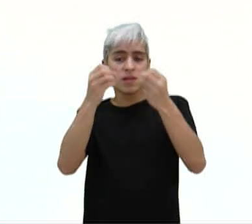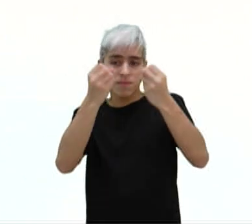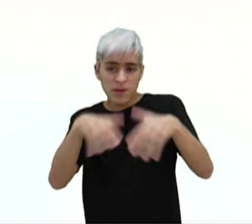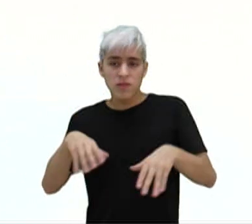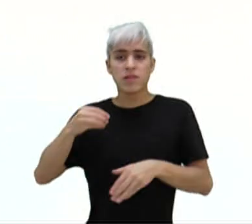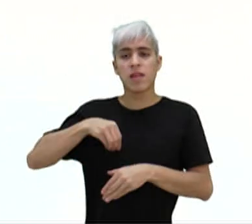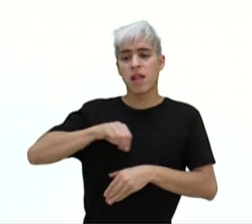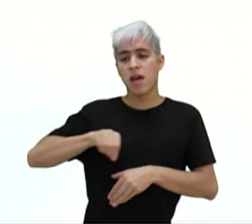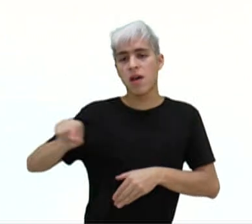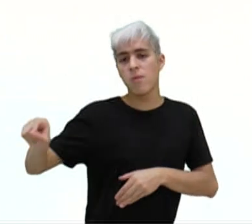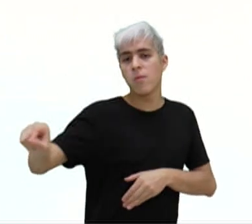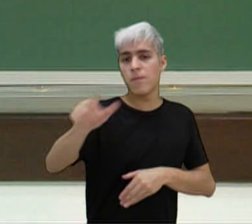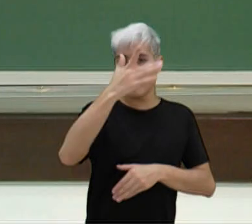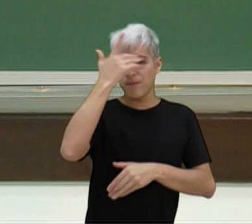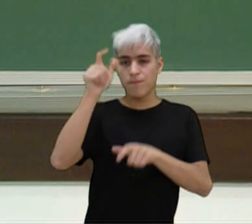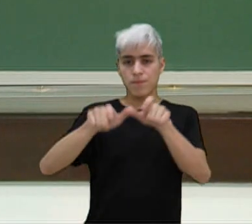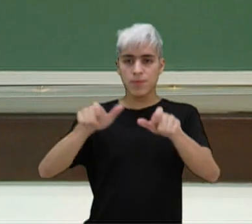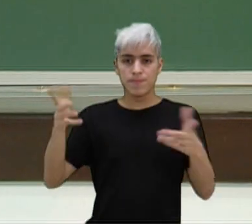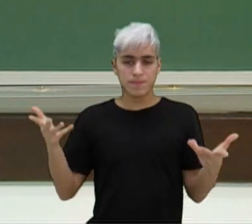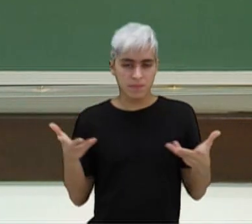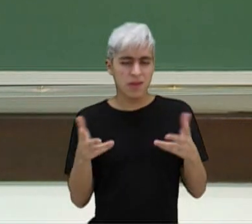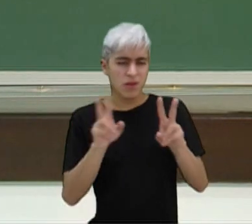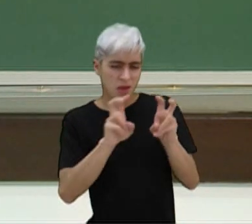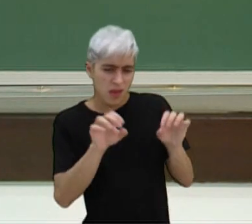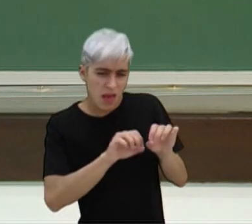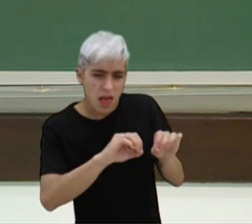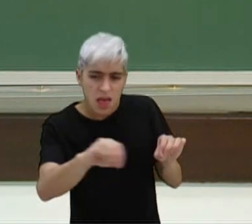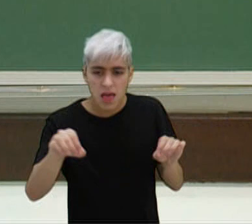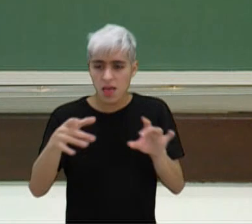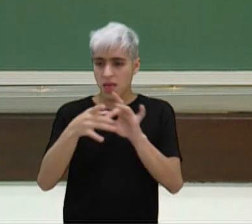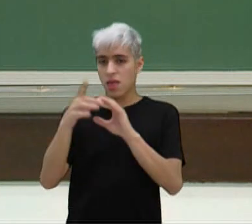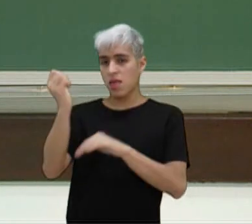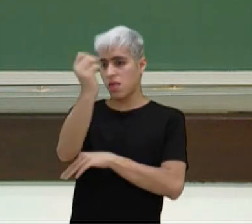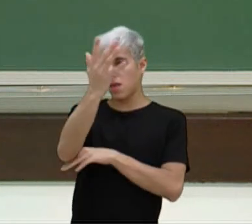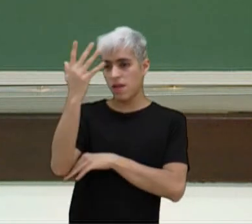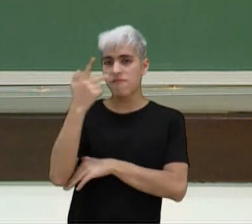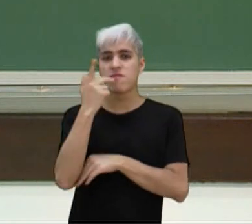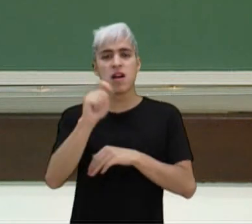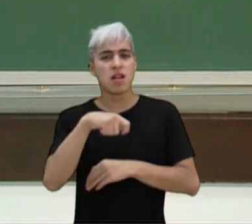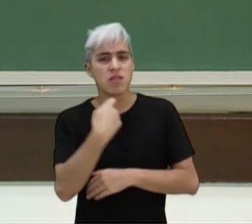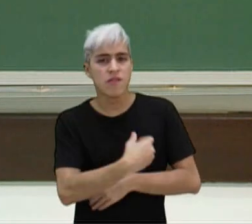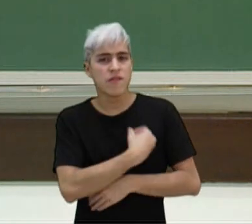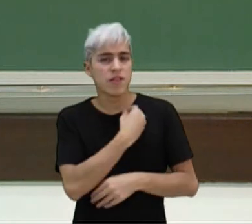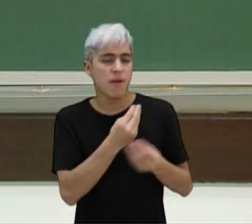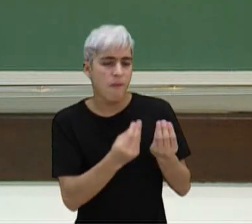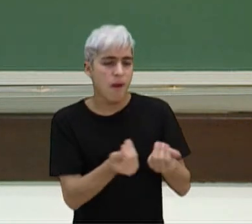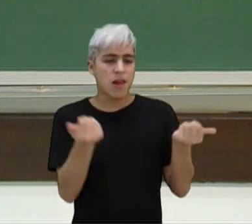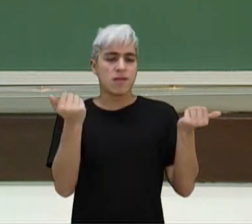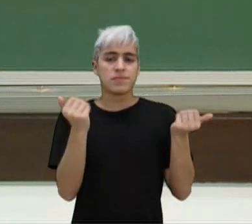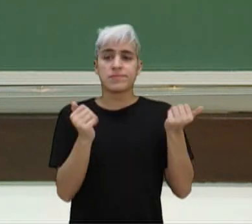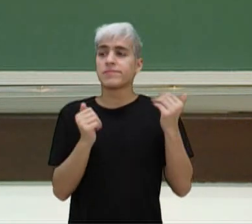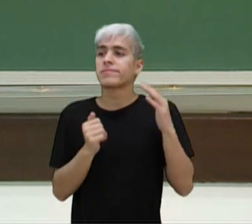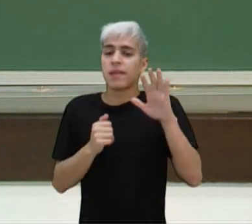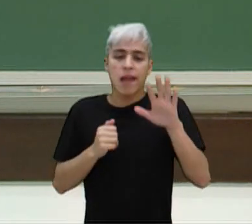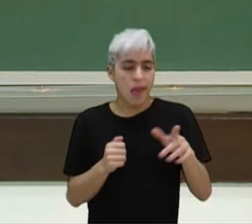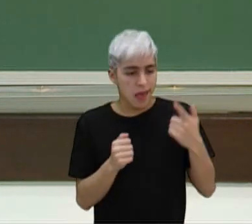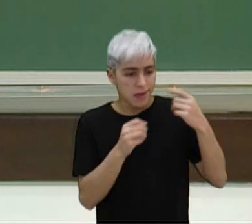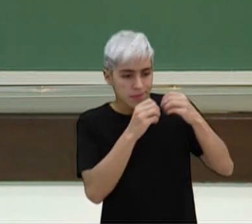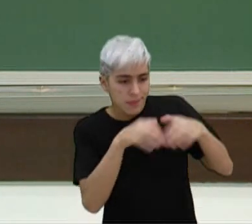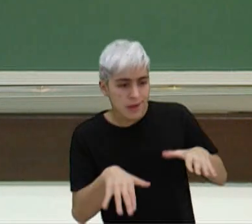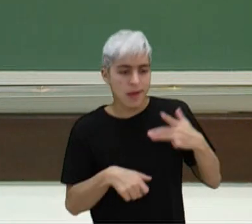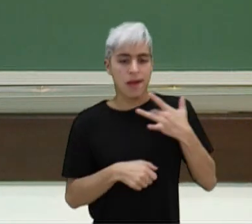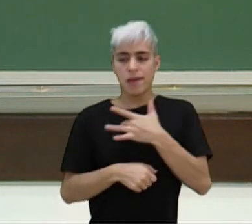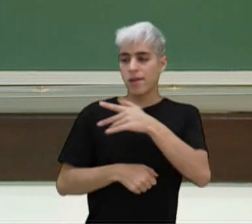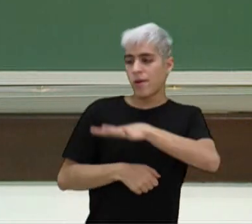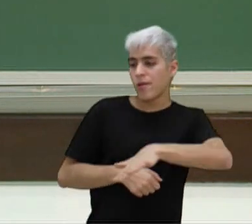do trabalhador. Então, quando a gente fala de saneamento ambiental e aí fala da qualidade de vida, nós falamos, ele afeta a saúde